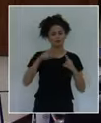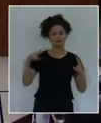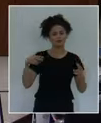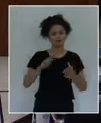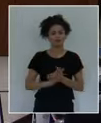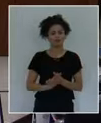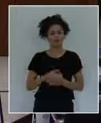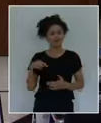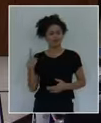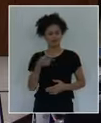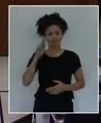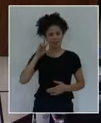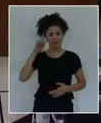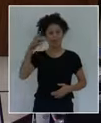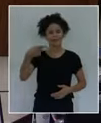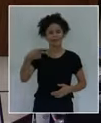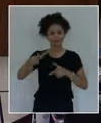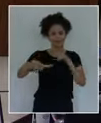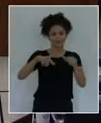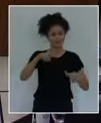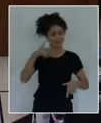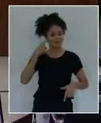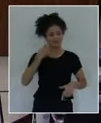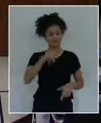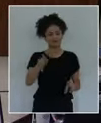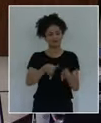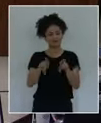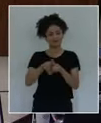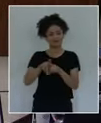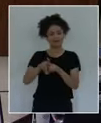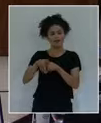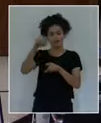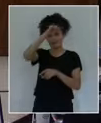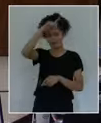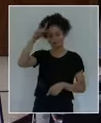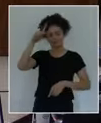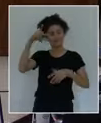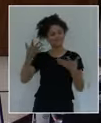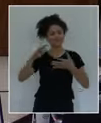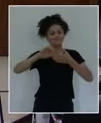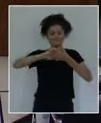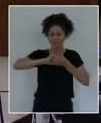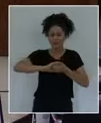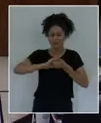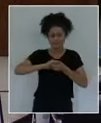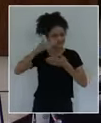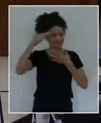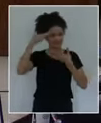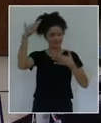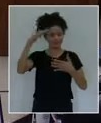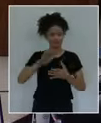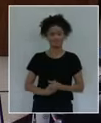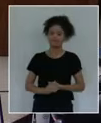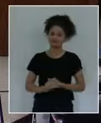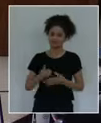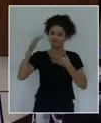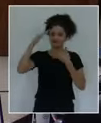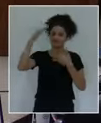você, mas também ao Poder Executivo. Então, na oportunidade de cumprimentá-lo e também pedir licença aqui para me retirar. Muito obrigado. Obrigado, Léo.